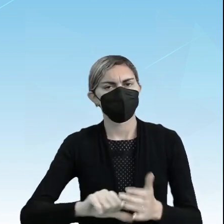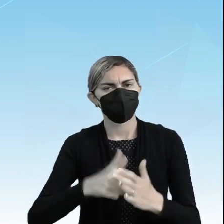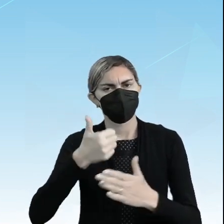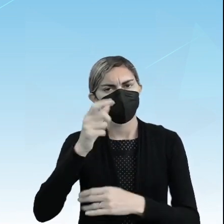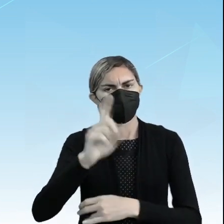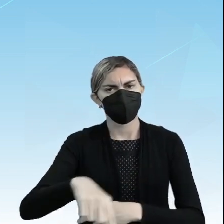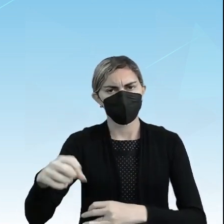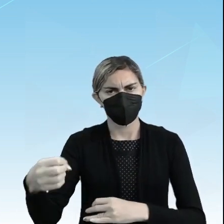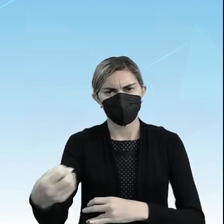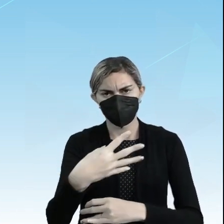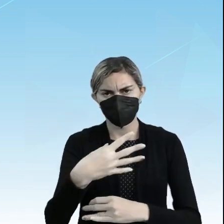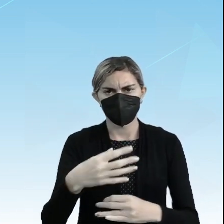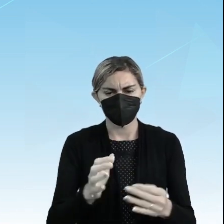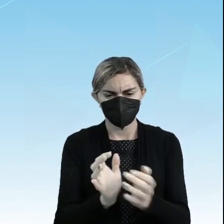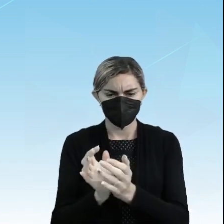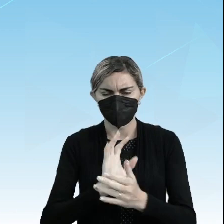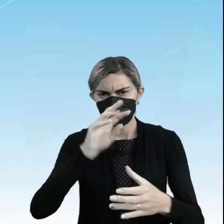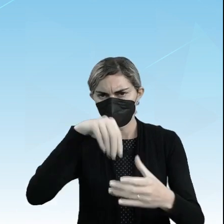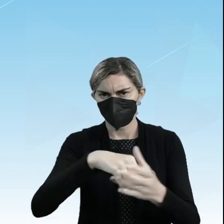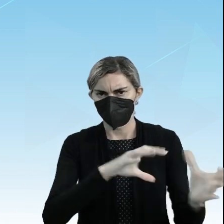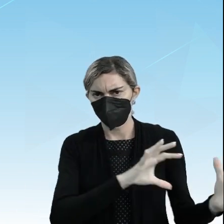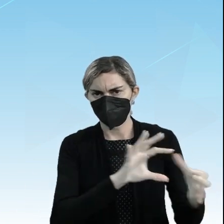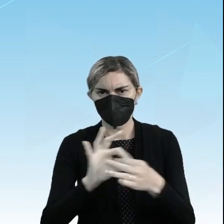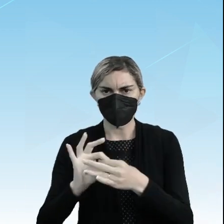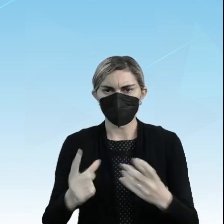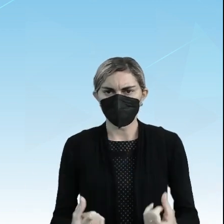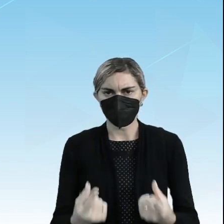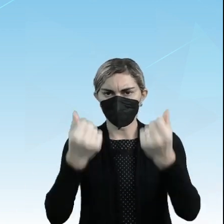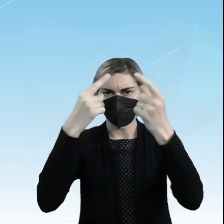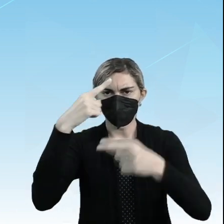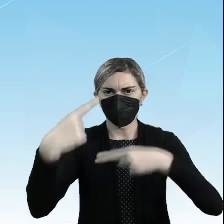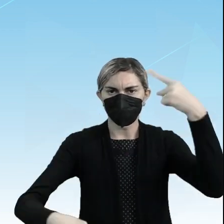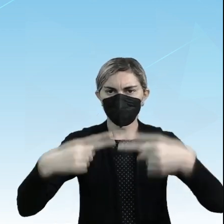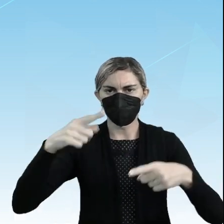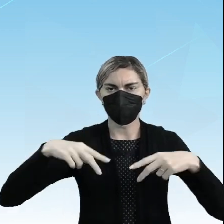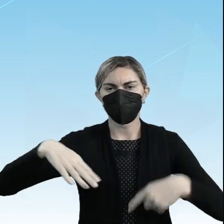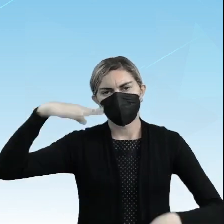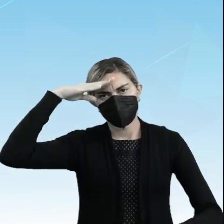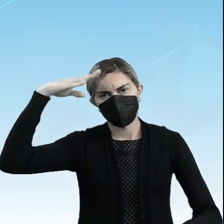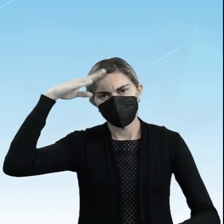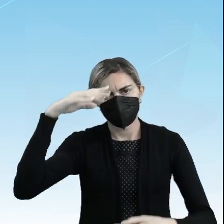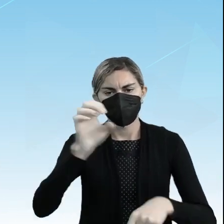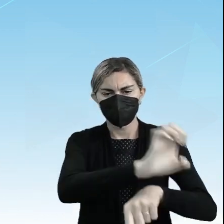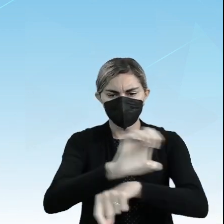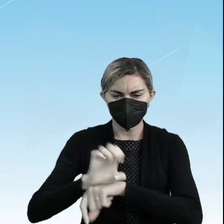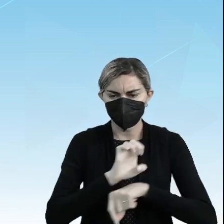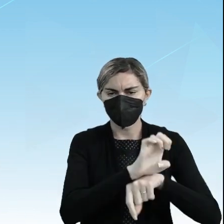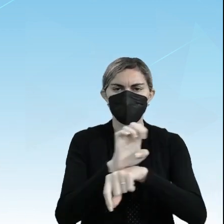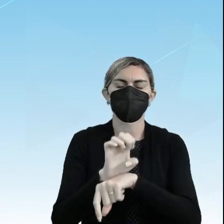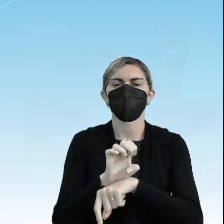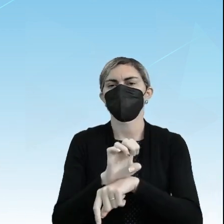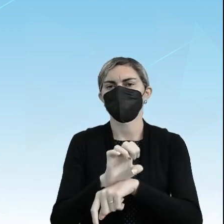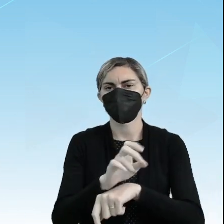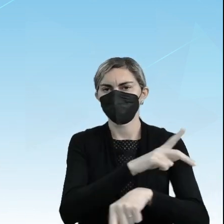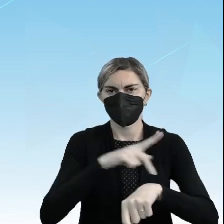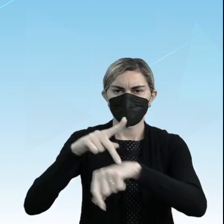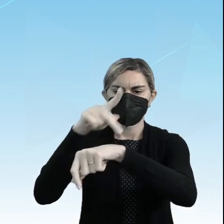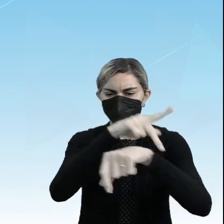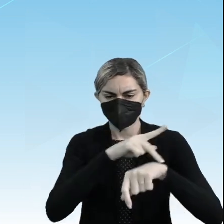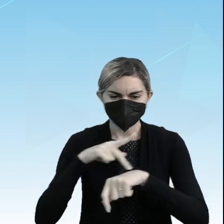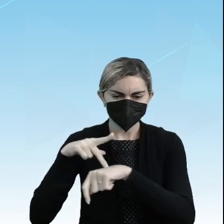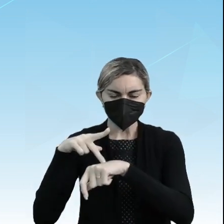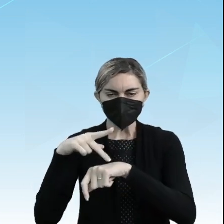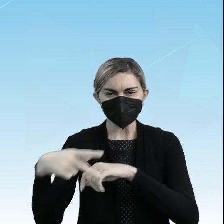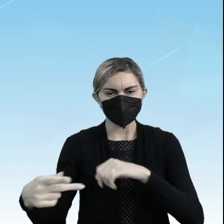a nova ordem mundial, dentro do contexto econômico, político e militar, entre os Estados, no plano internacional,